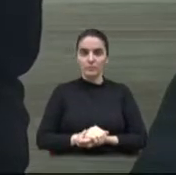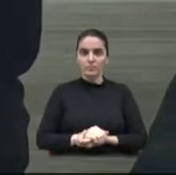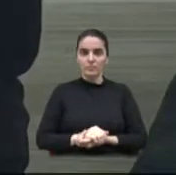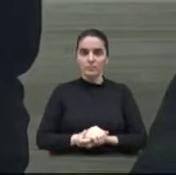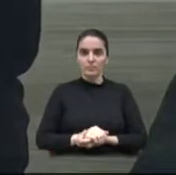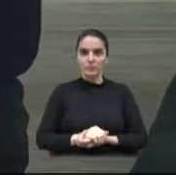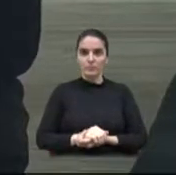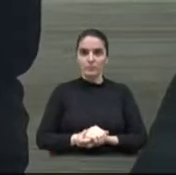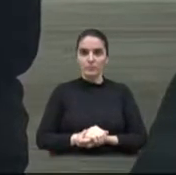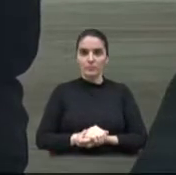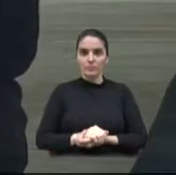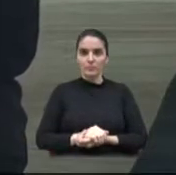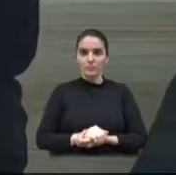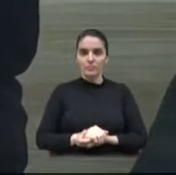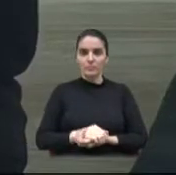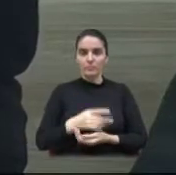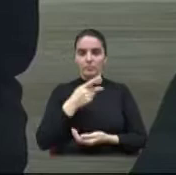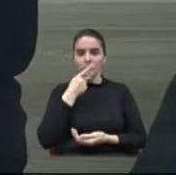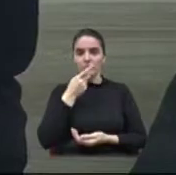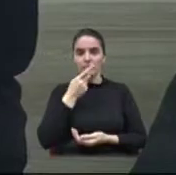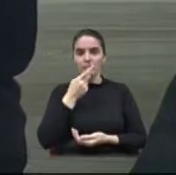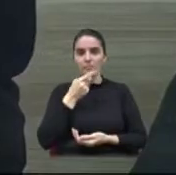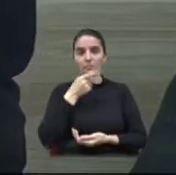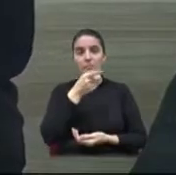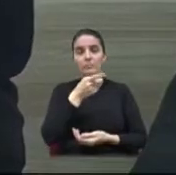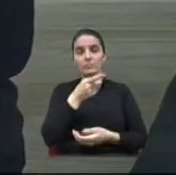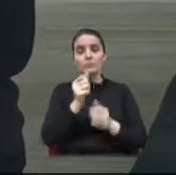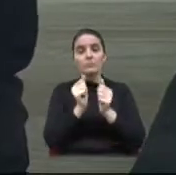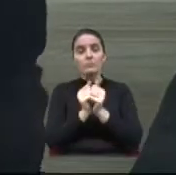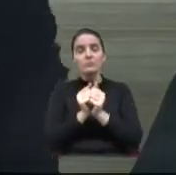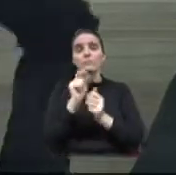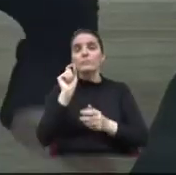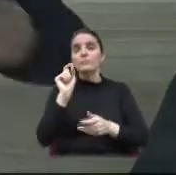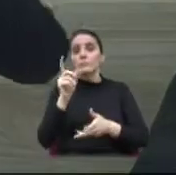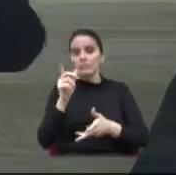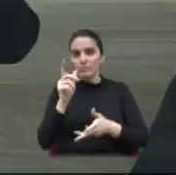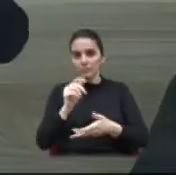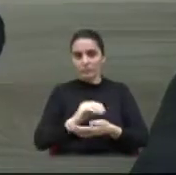Diga com quem andas que eu te direi quem és. Parabéns.